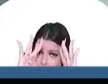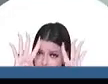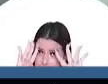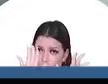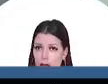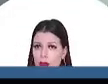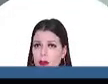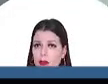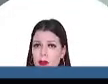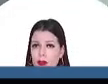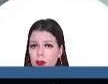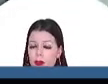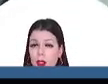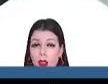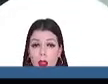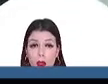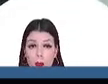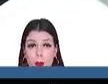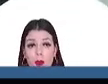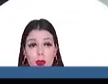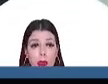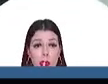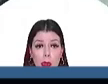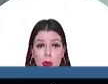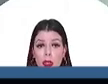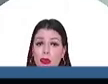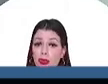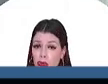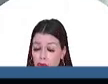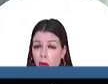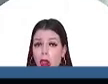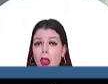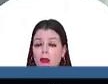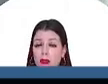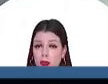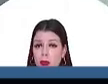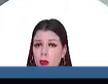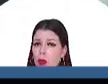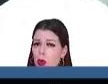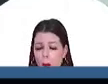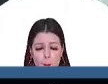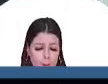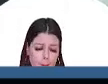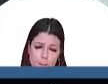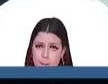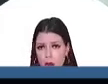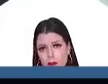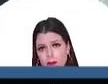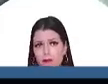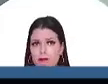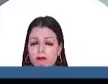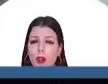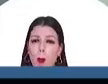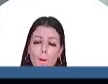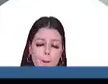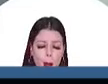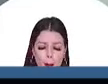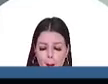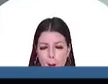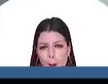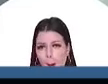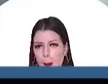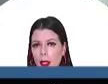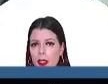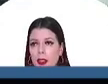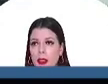vai convidar que os policiais estejam nas escolas nesses dias, talvez um policial em cada escola, uma proposta que está discutindo, para transformar esse dia